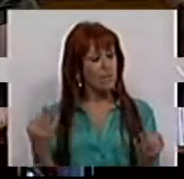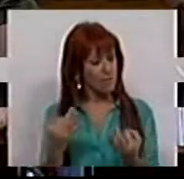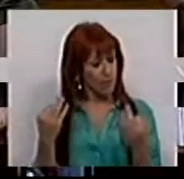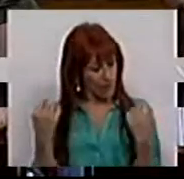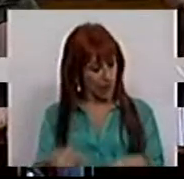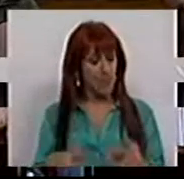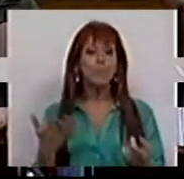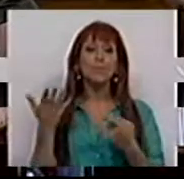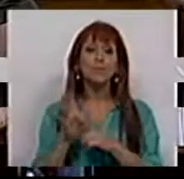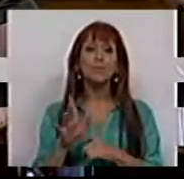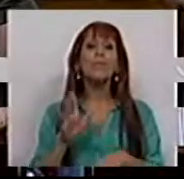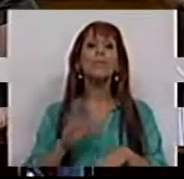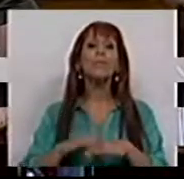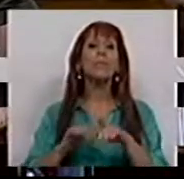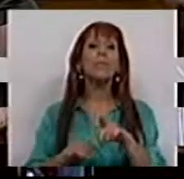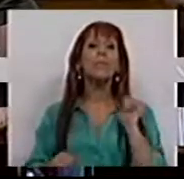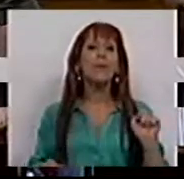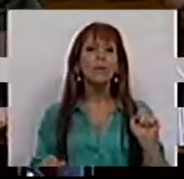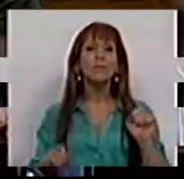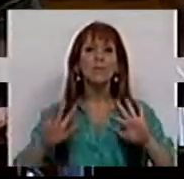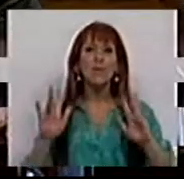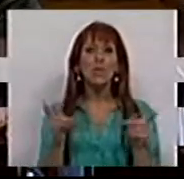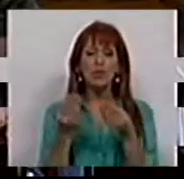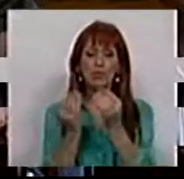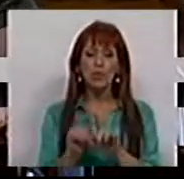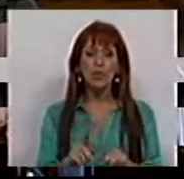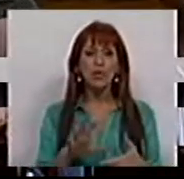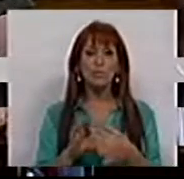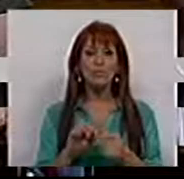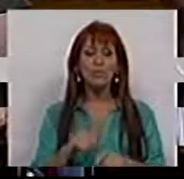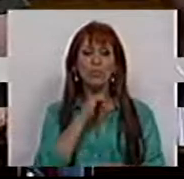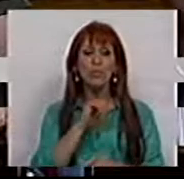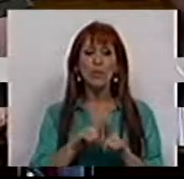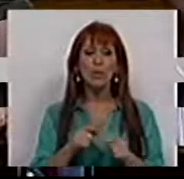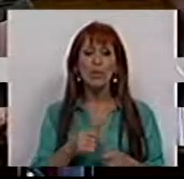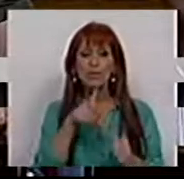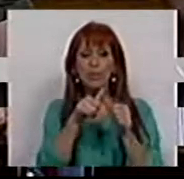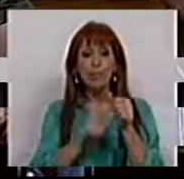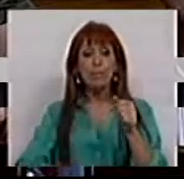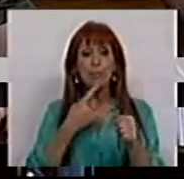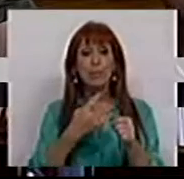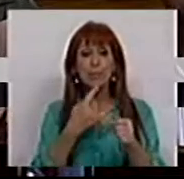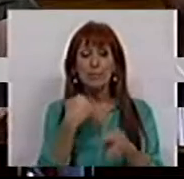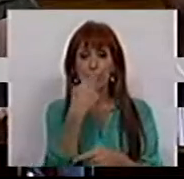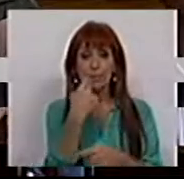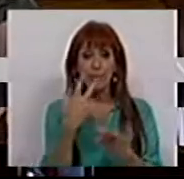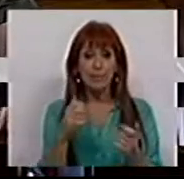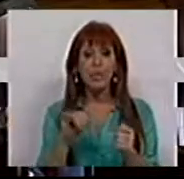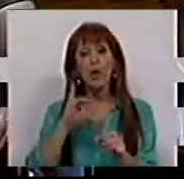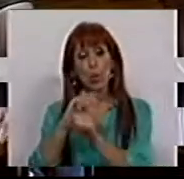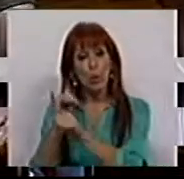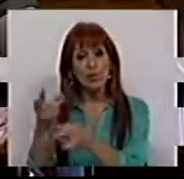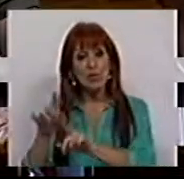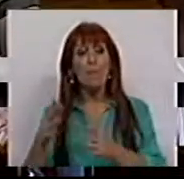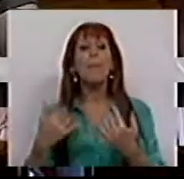reconhecer, nomeadamente no que diz respeito à redução da instrução escrita, à valorização dos depoimentos orais, entre outros,